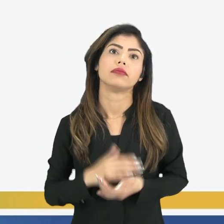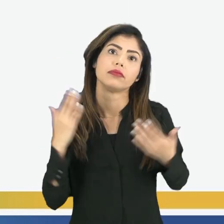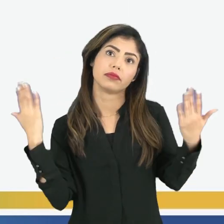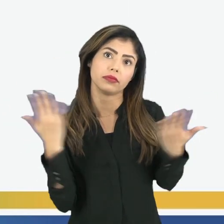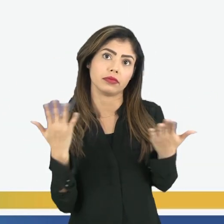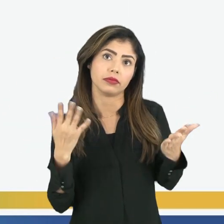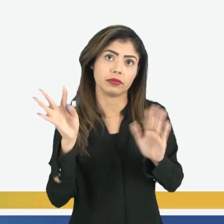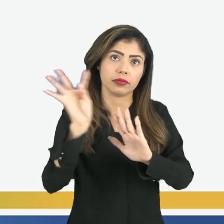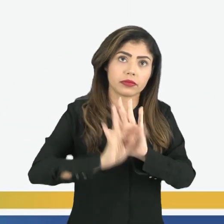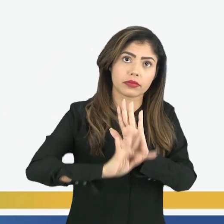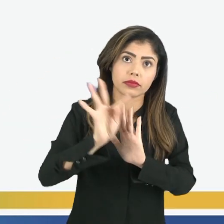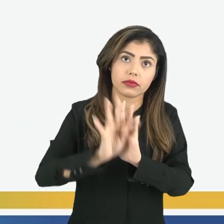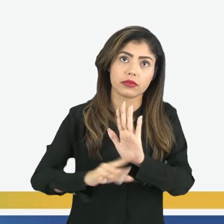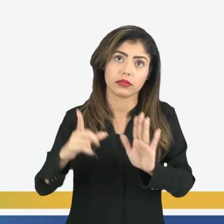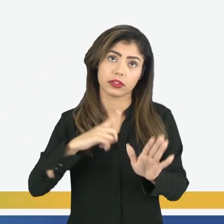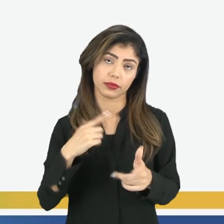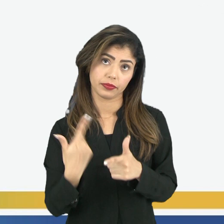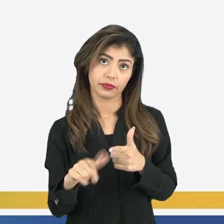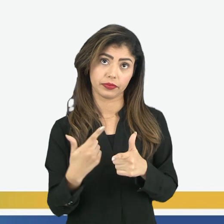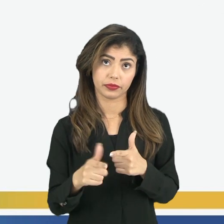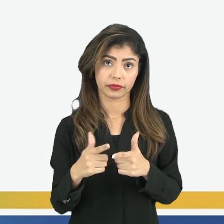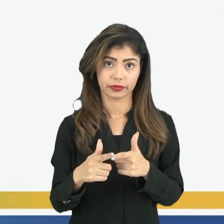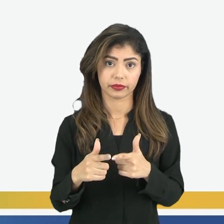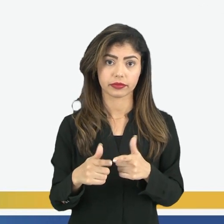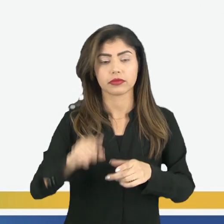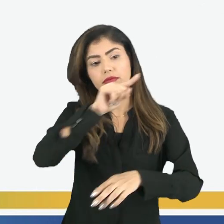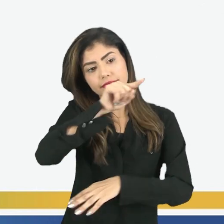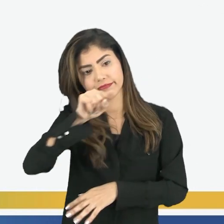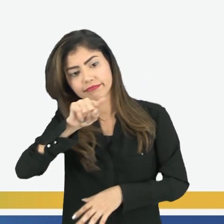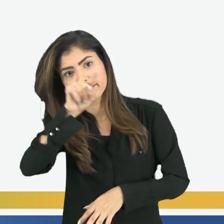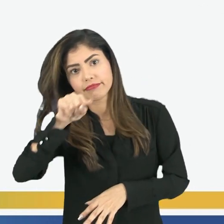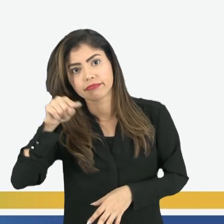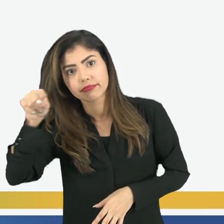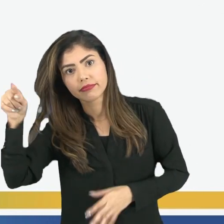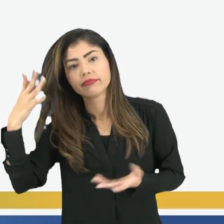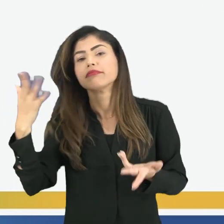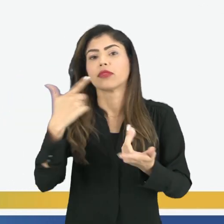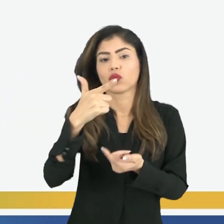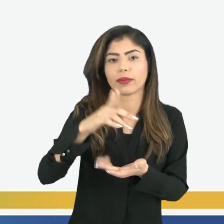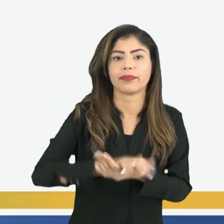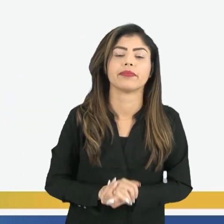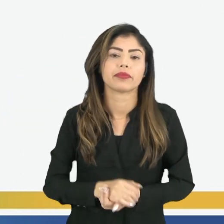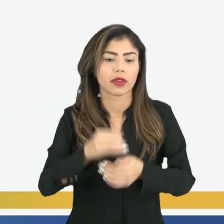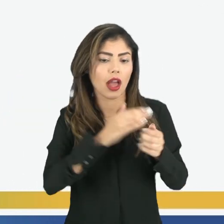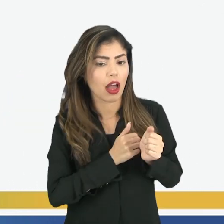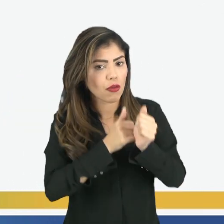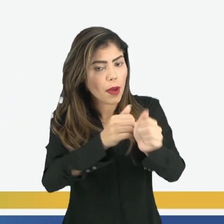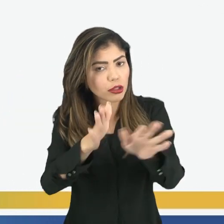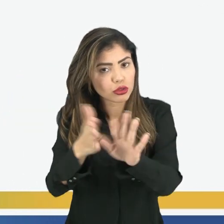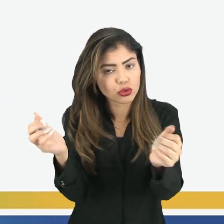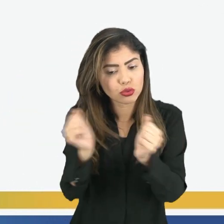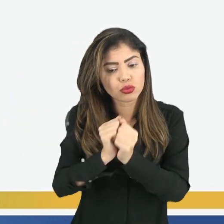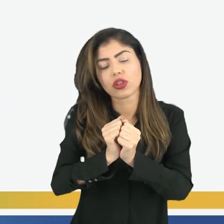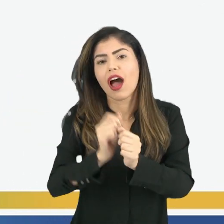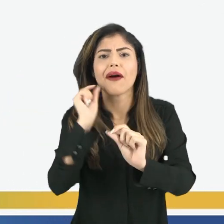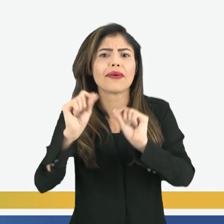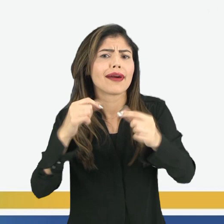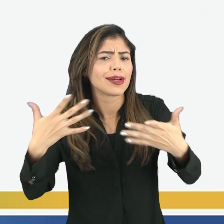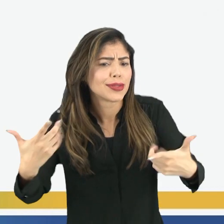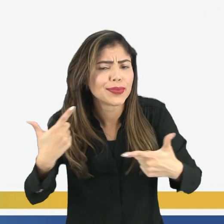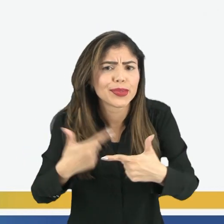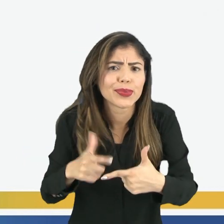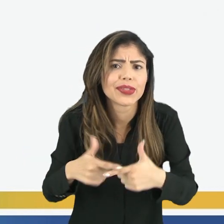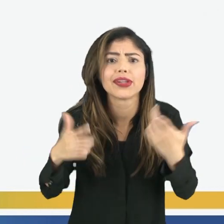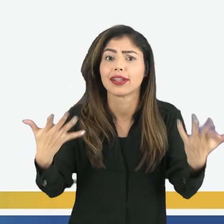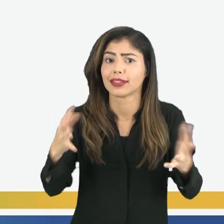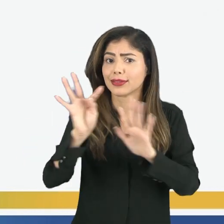num texto que houve problemas de pontuação. Vocês me ajudam aí, tá? A acompanhar esse texto para a gente saber o que aconteceu